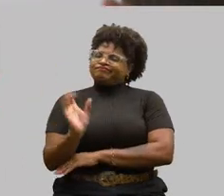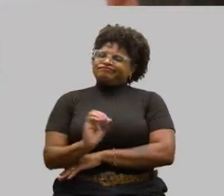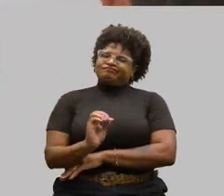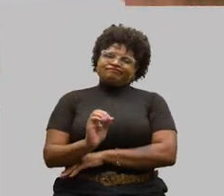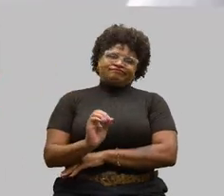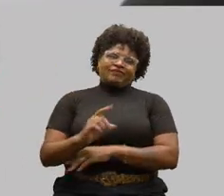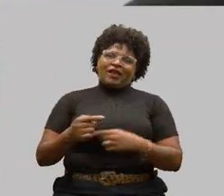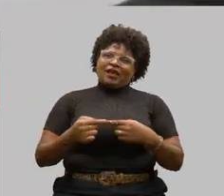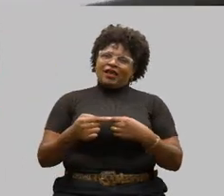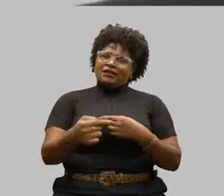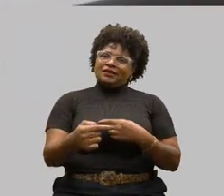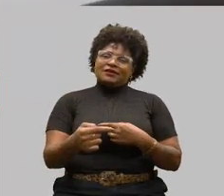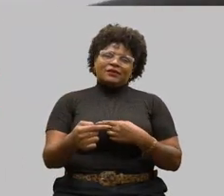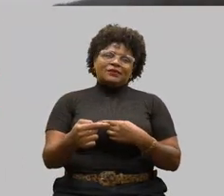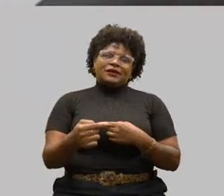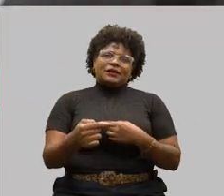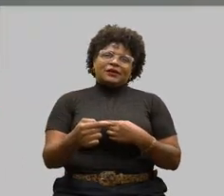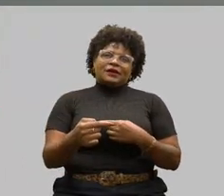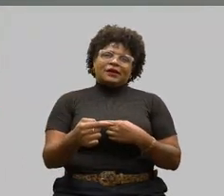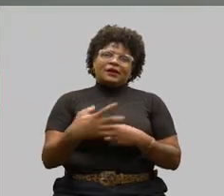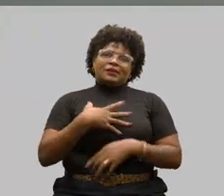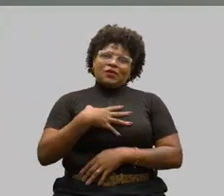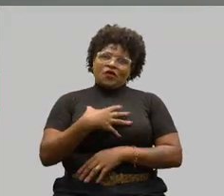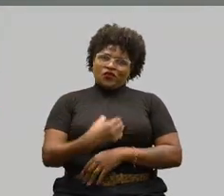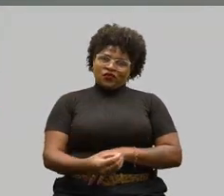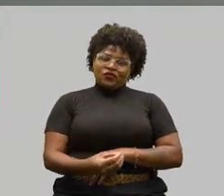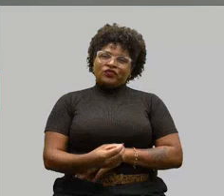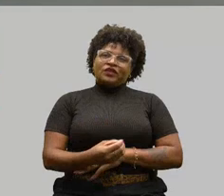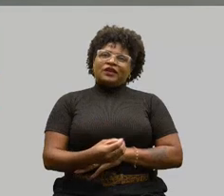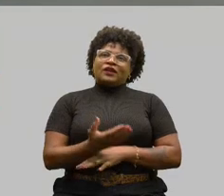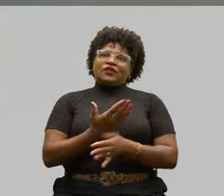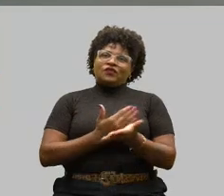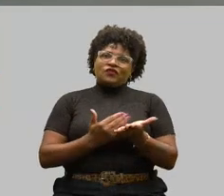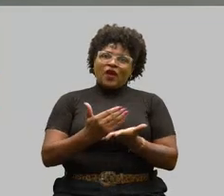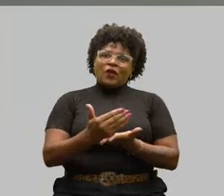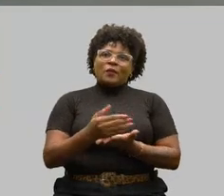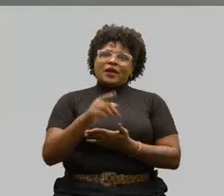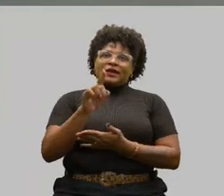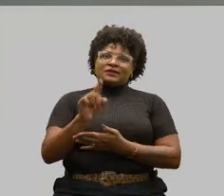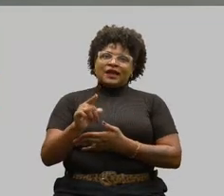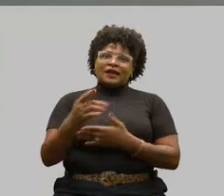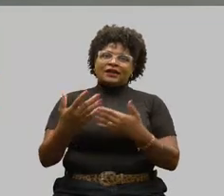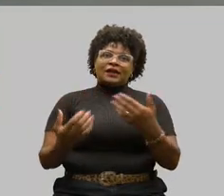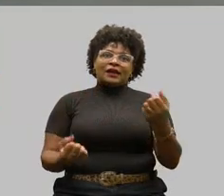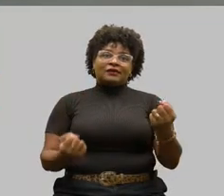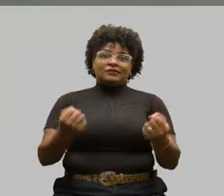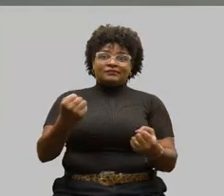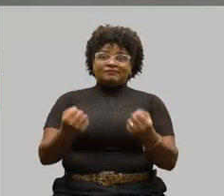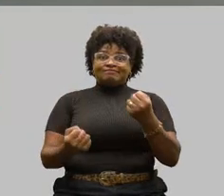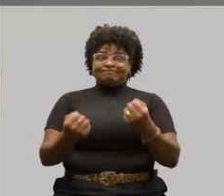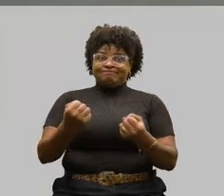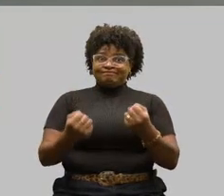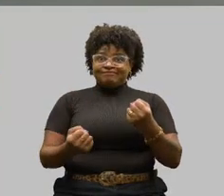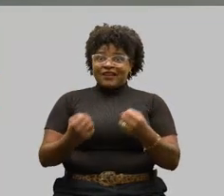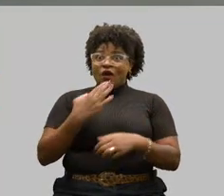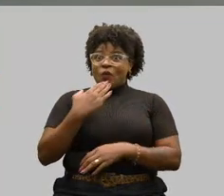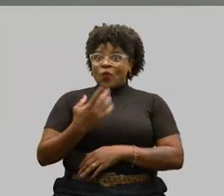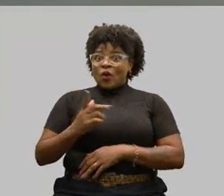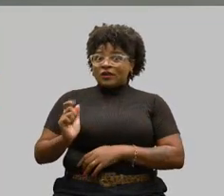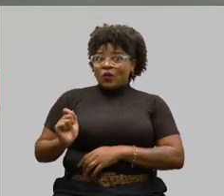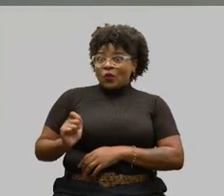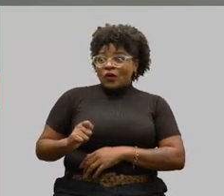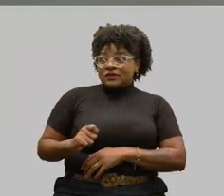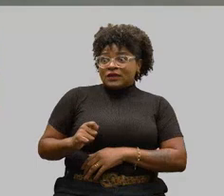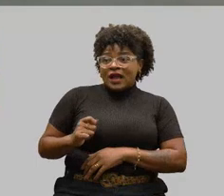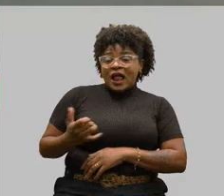mesmo Gabriel para ser né começar esse processo de auto escola Vocês não tem noção do que eu passei quando eu fiz contato com uma auto